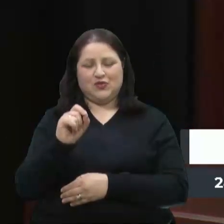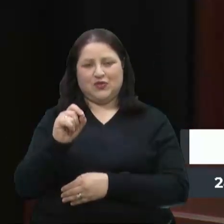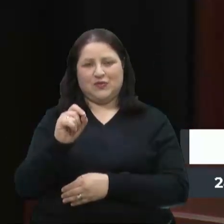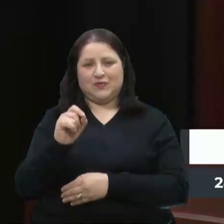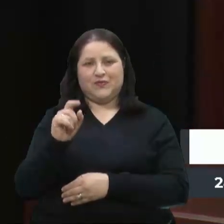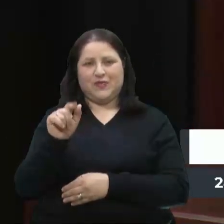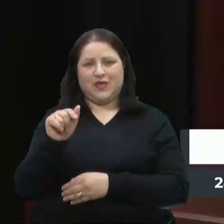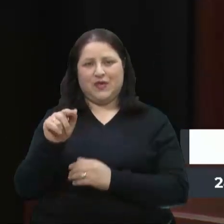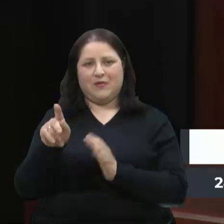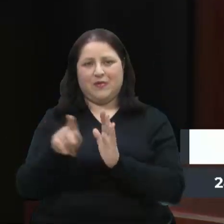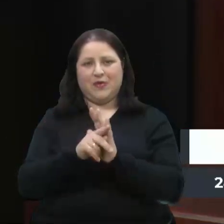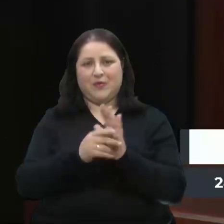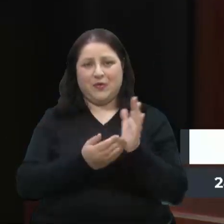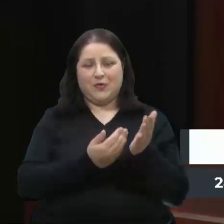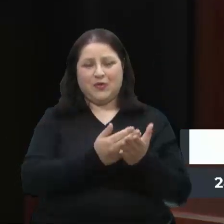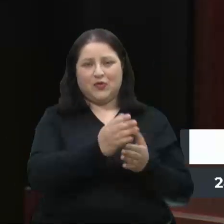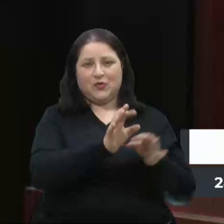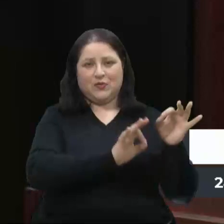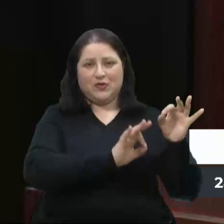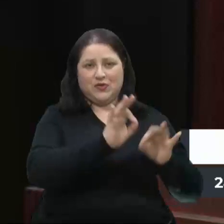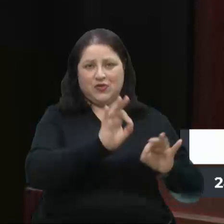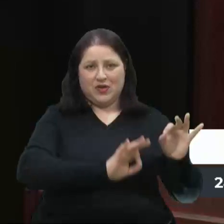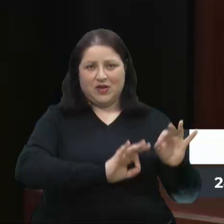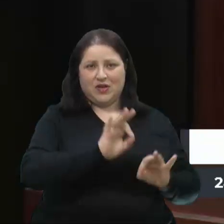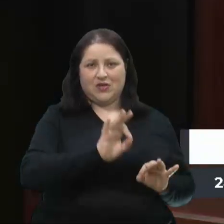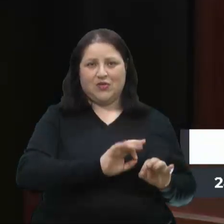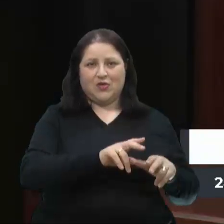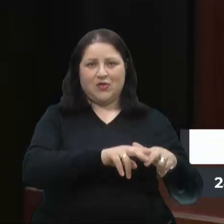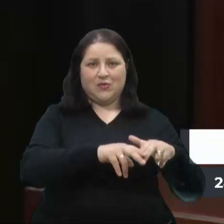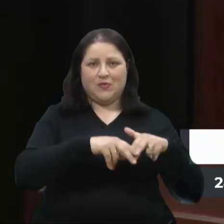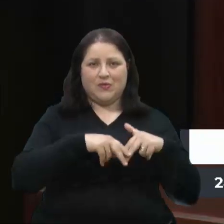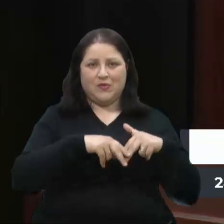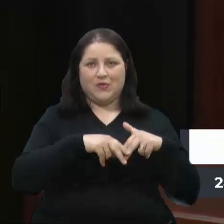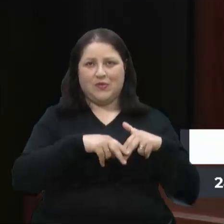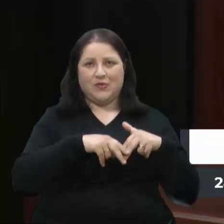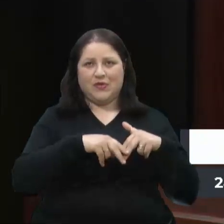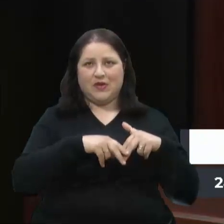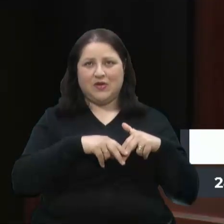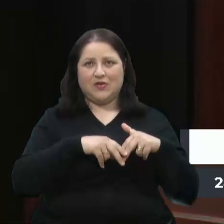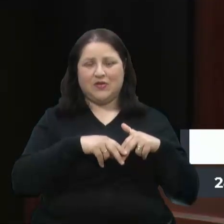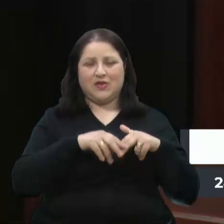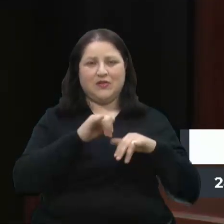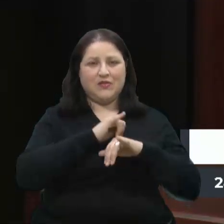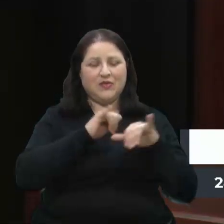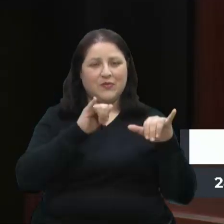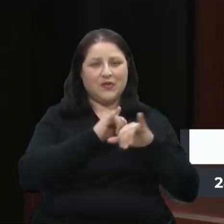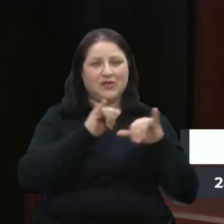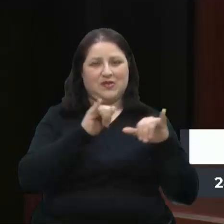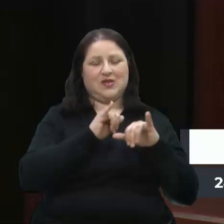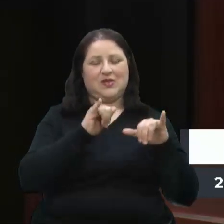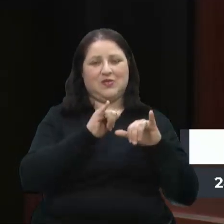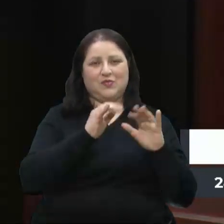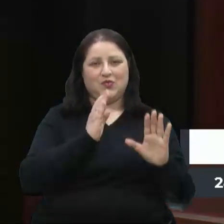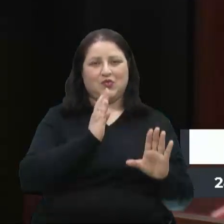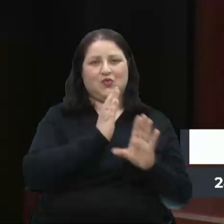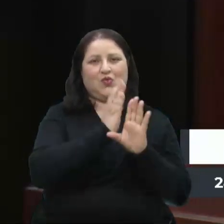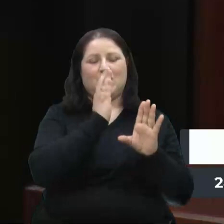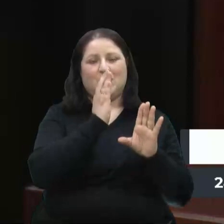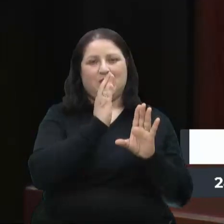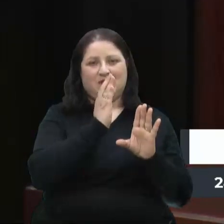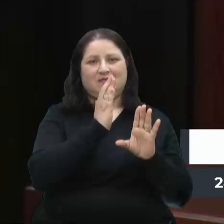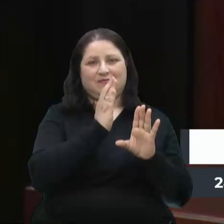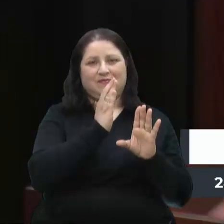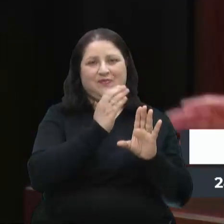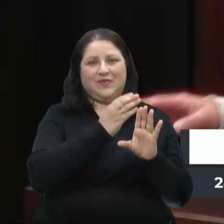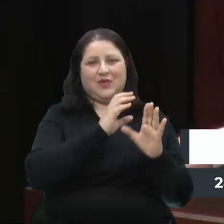vem de um projeto que se iniciou por causa de um dado que foi constatado